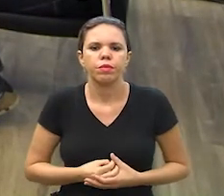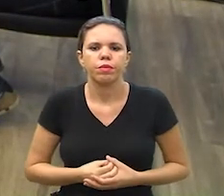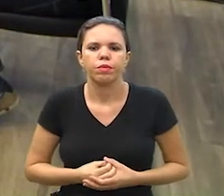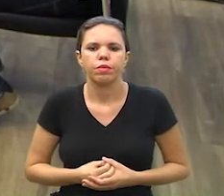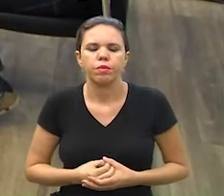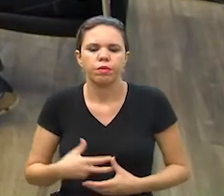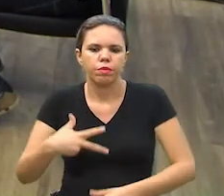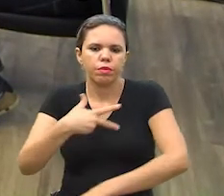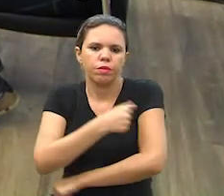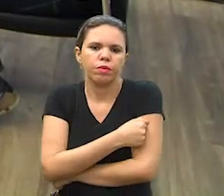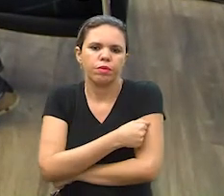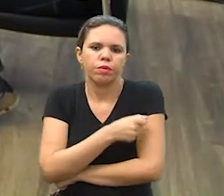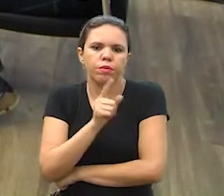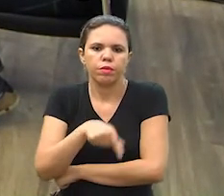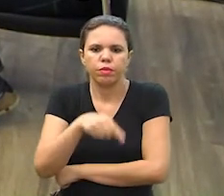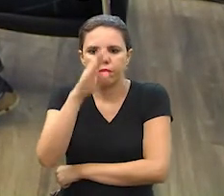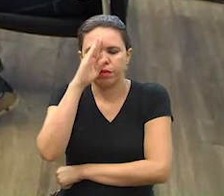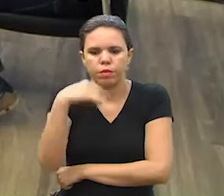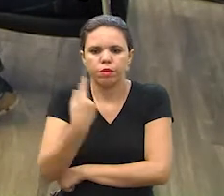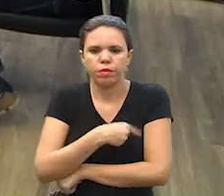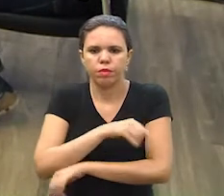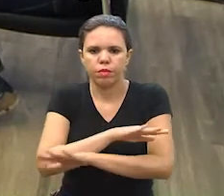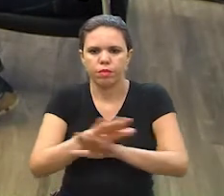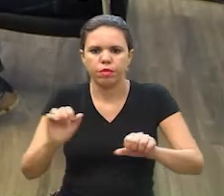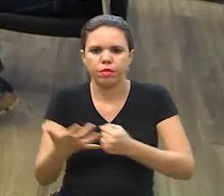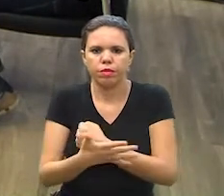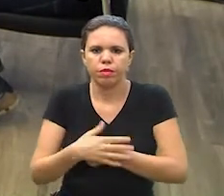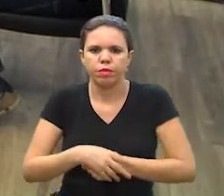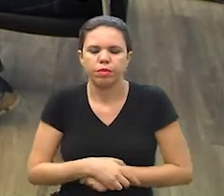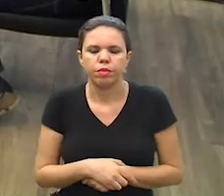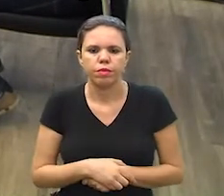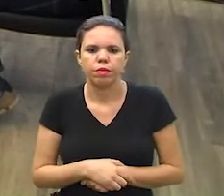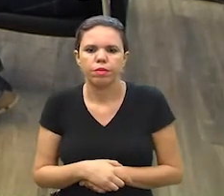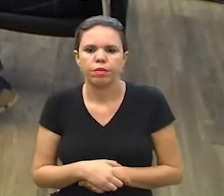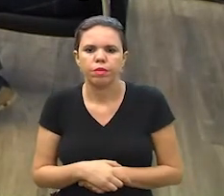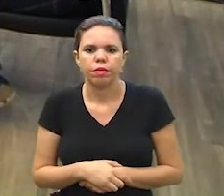a vacinação ela é fundamental para a gente acabar com a pandemia, né?